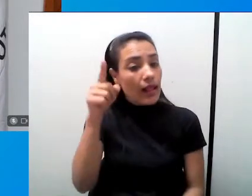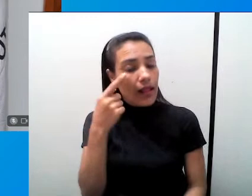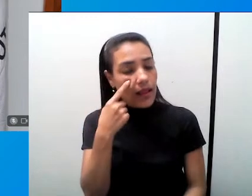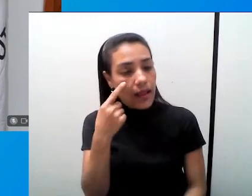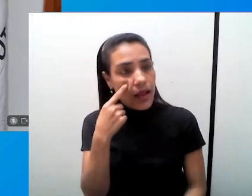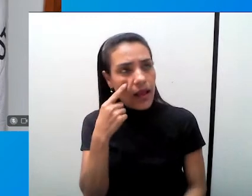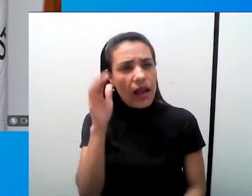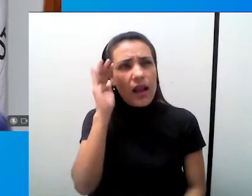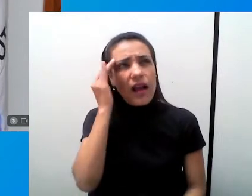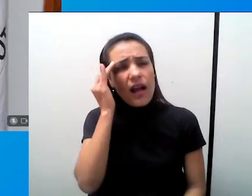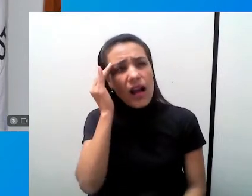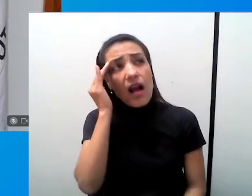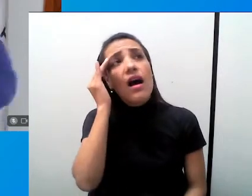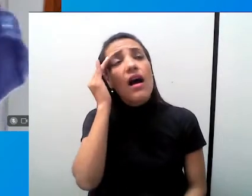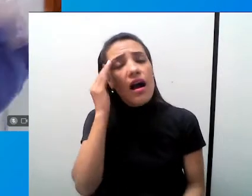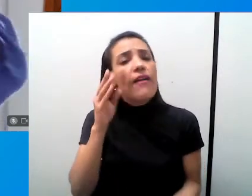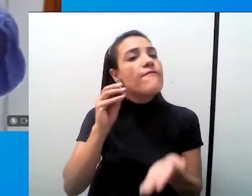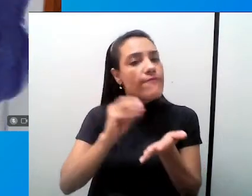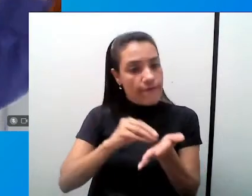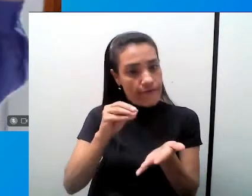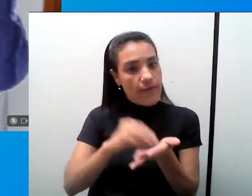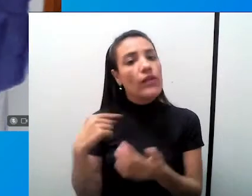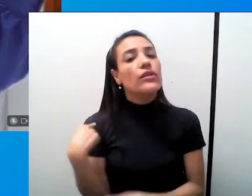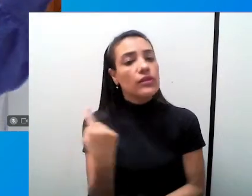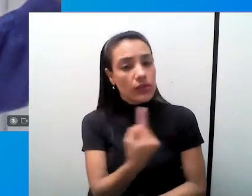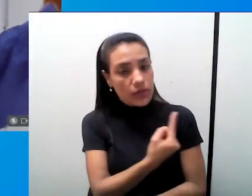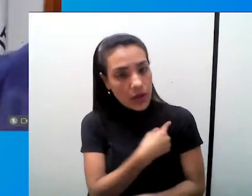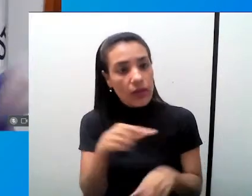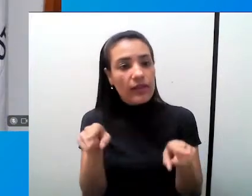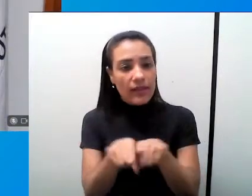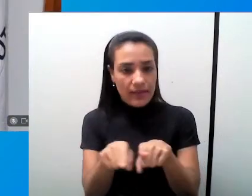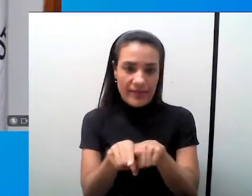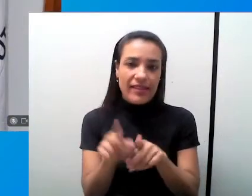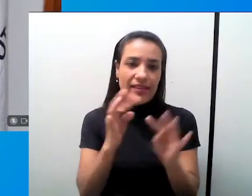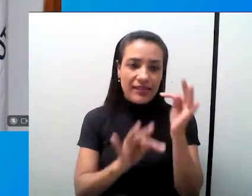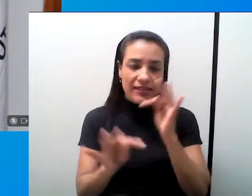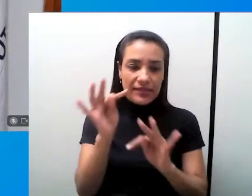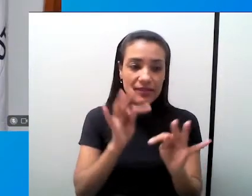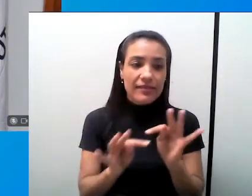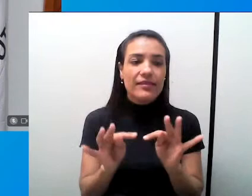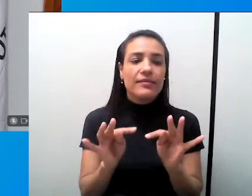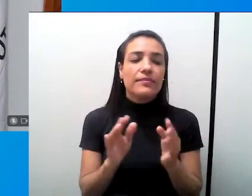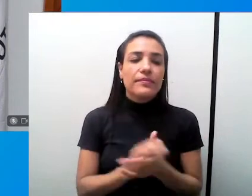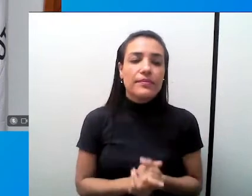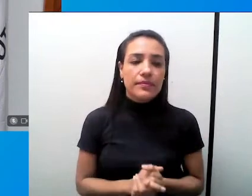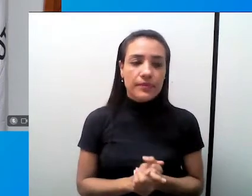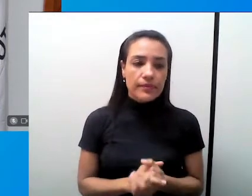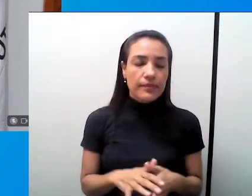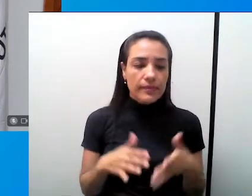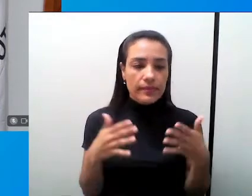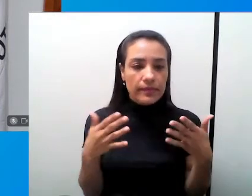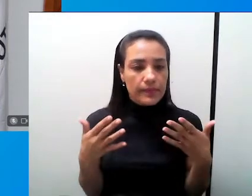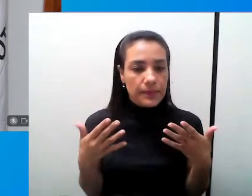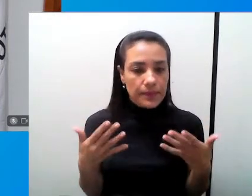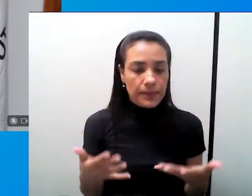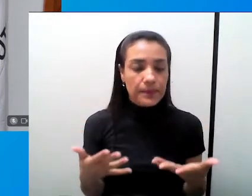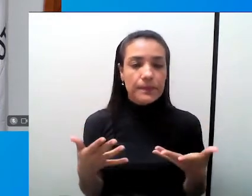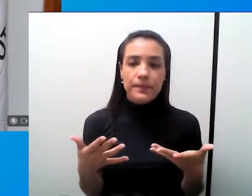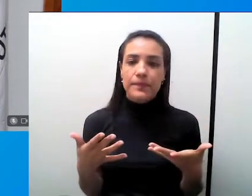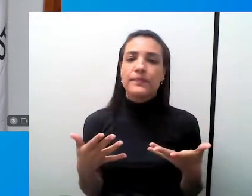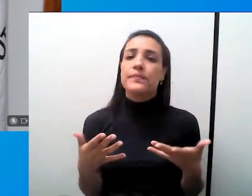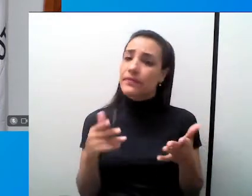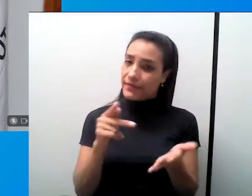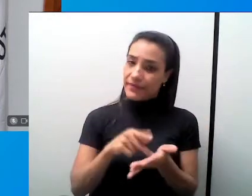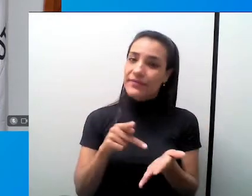que isso faltava lá, e uma instituição, né, centenária. Então, eu fico,